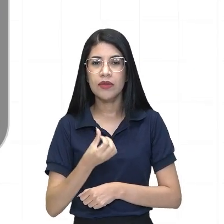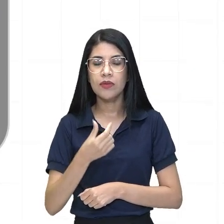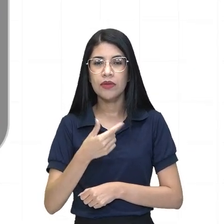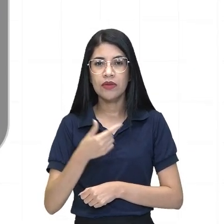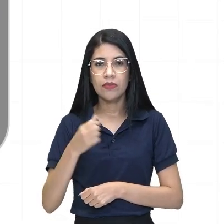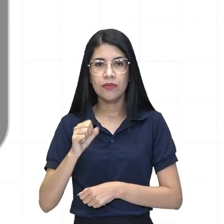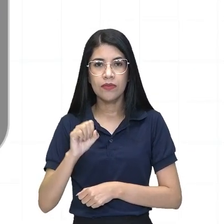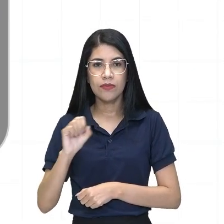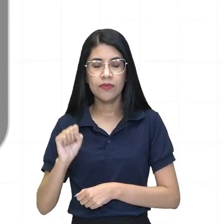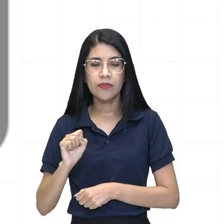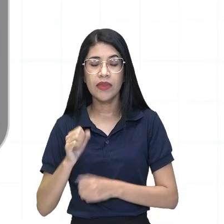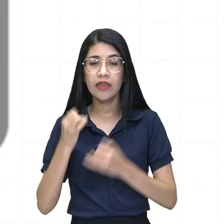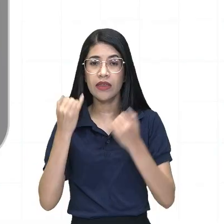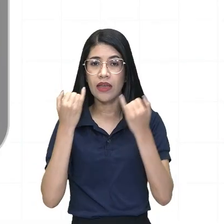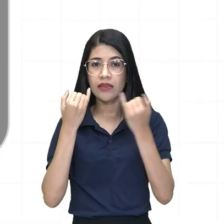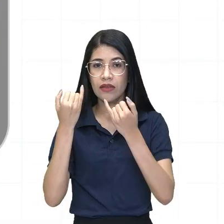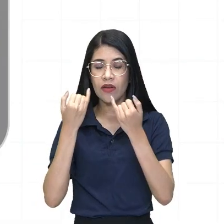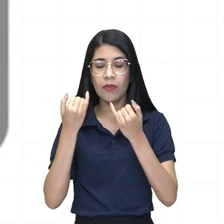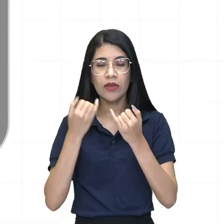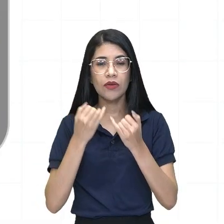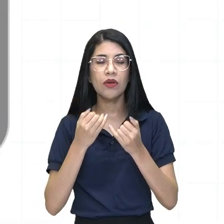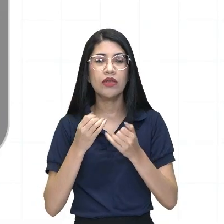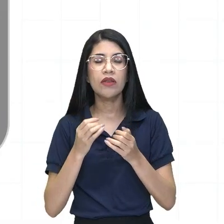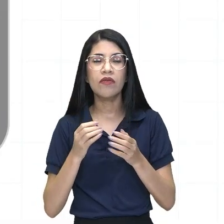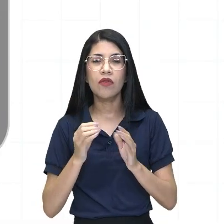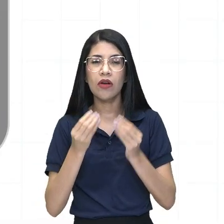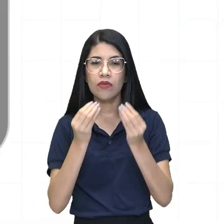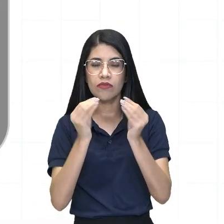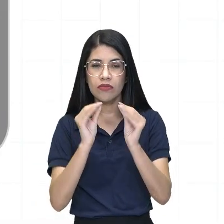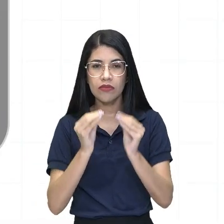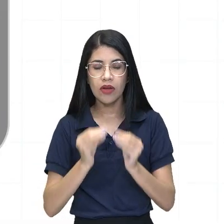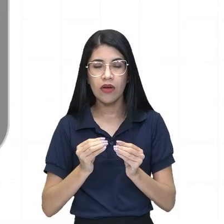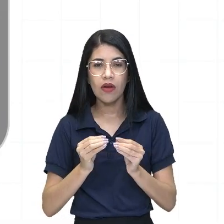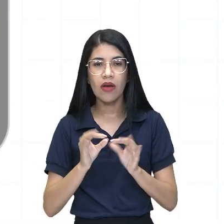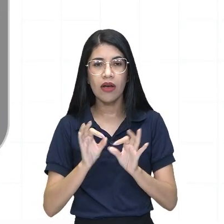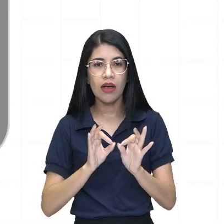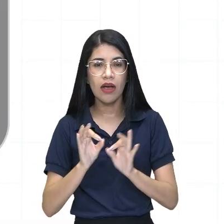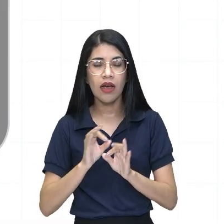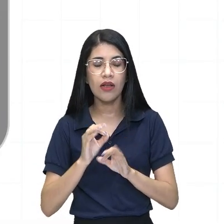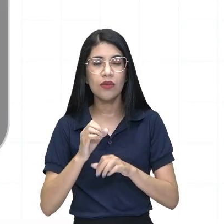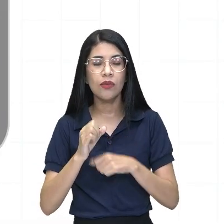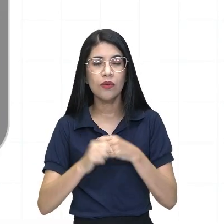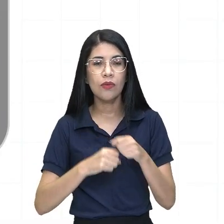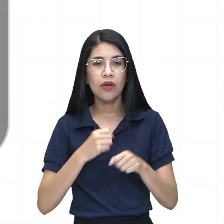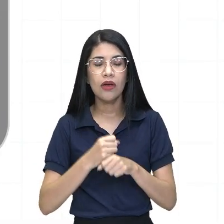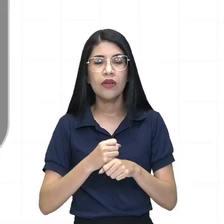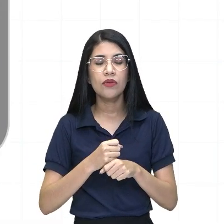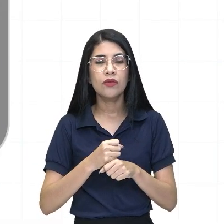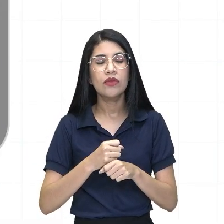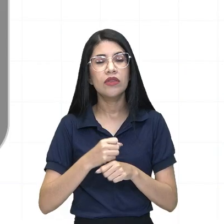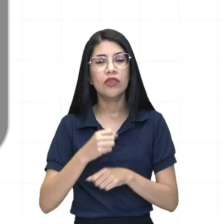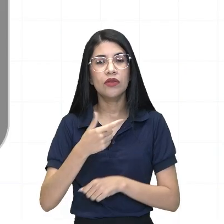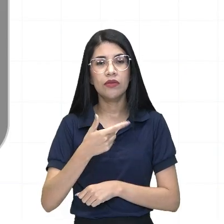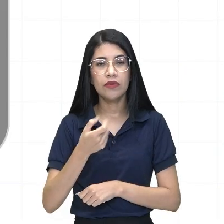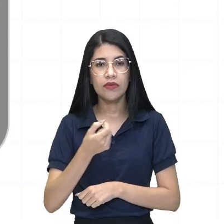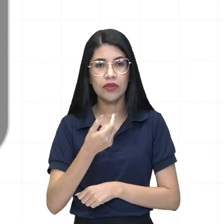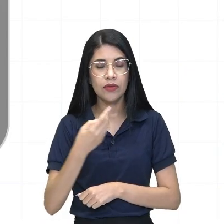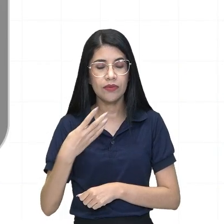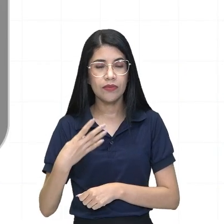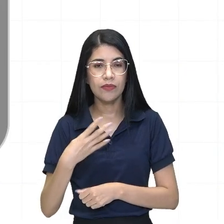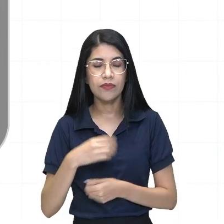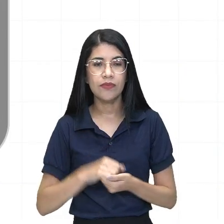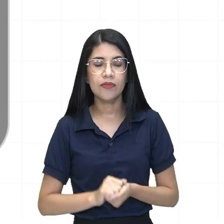6.288. E esses dados todos, eles foram atualizados, olha aqui, ó, no dia 8 de novembro de 2024, tá certo? São os